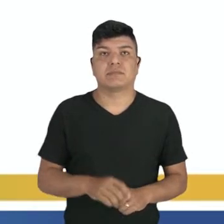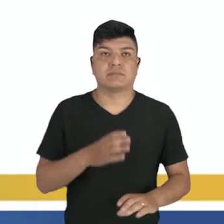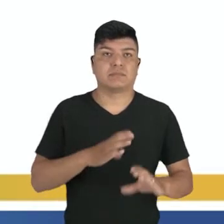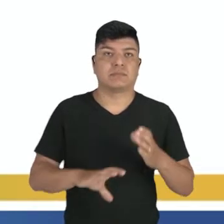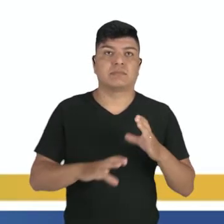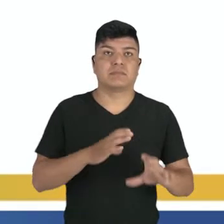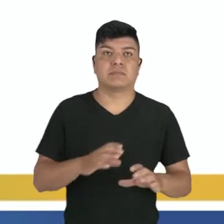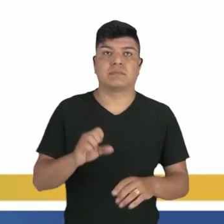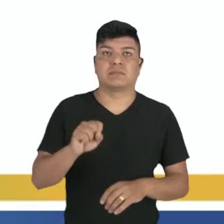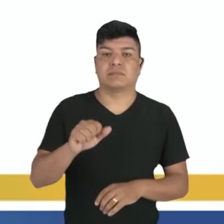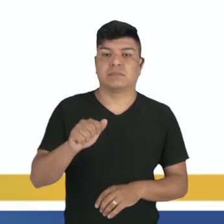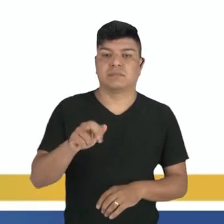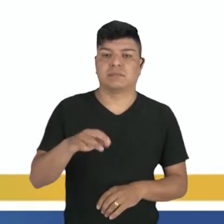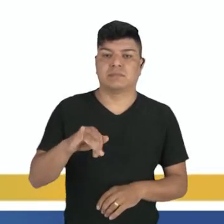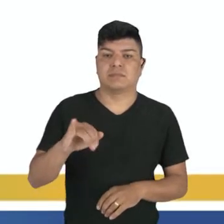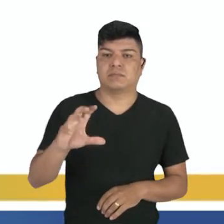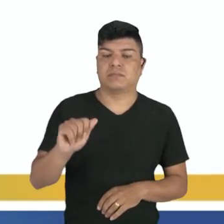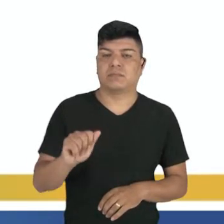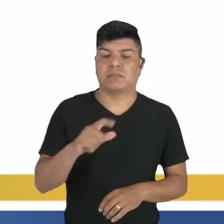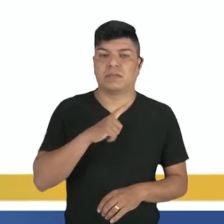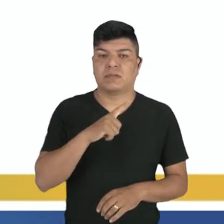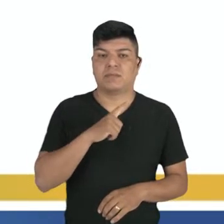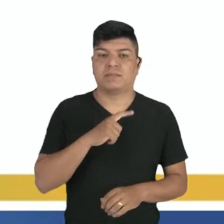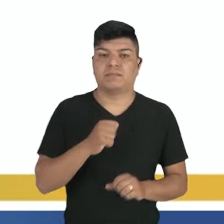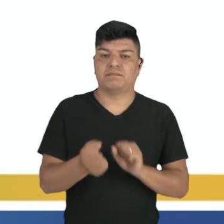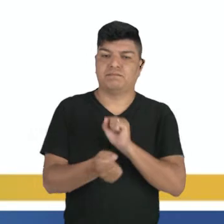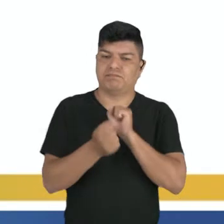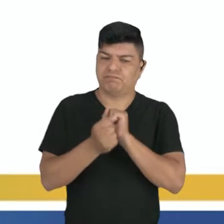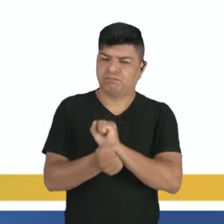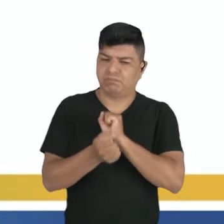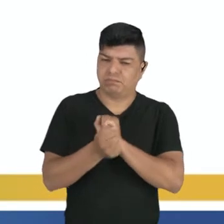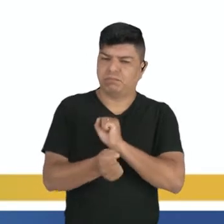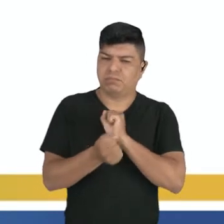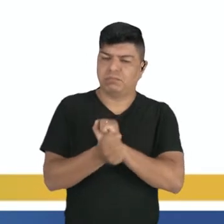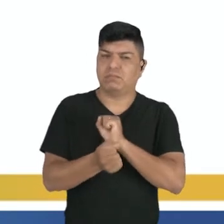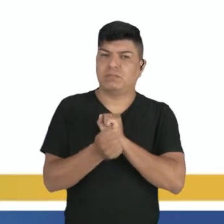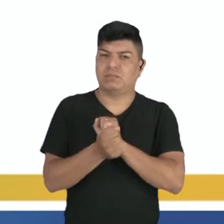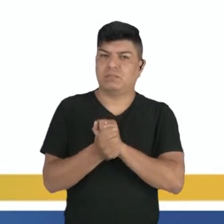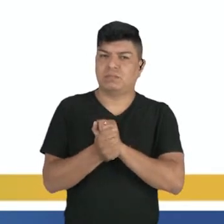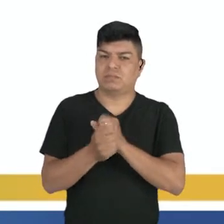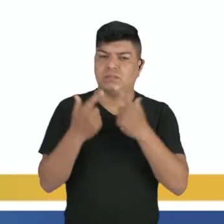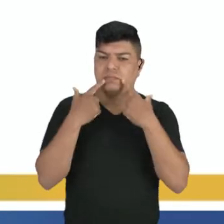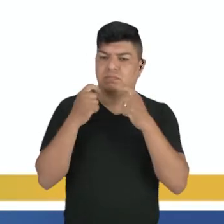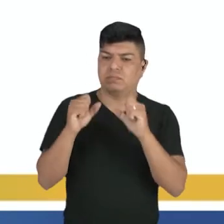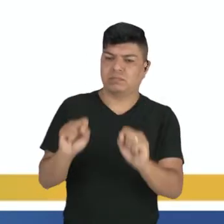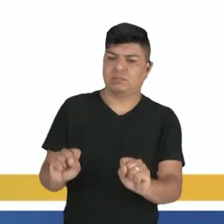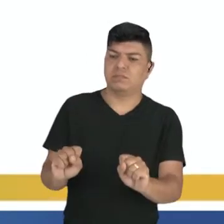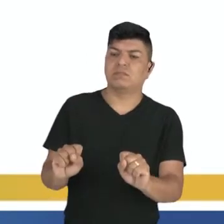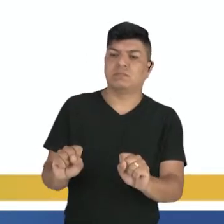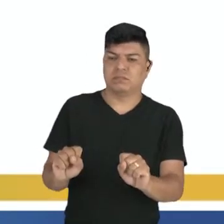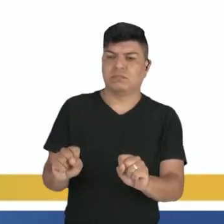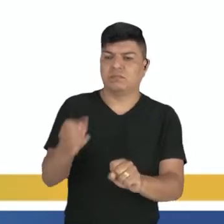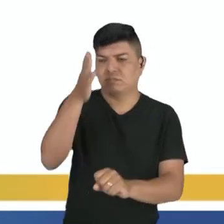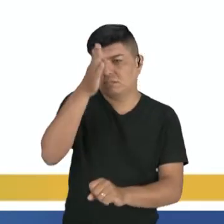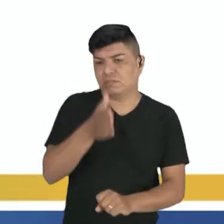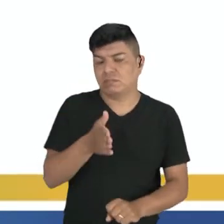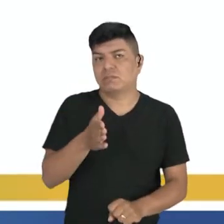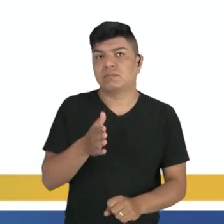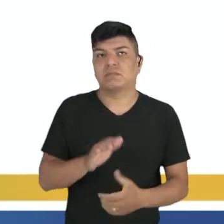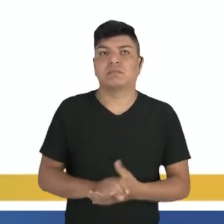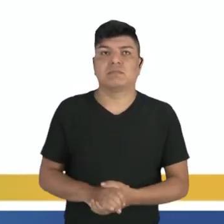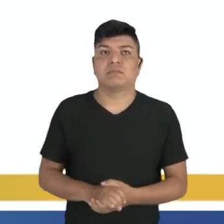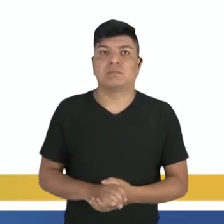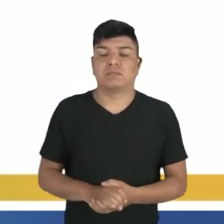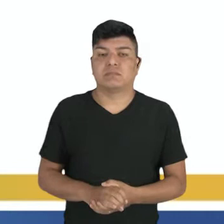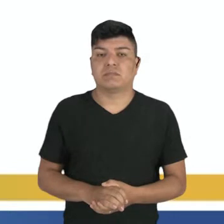cantigas satíricas, nós temos a de escárnio, que é uma linguagem indireta, o vocabulário é